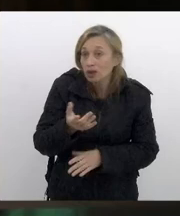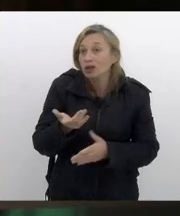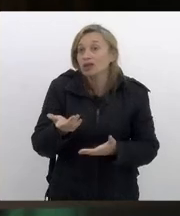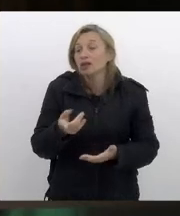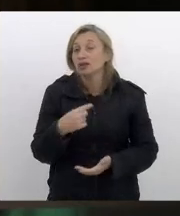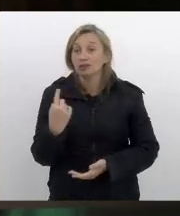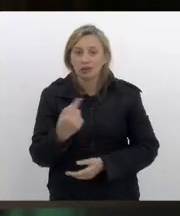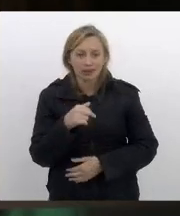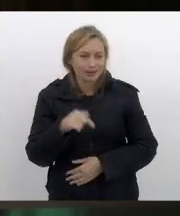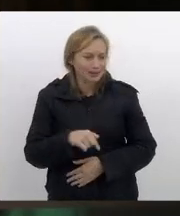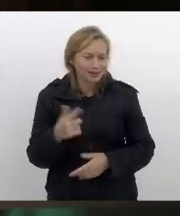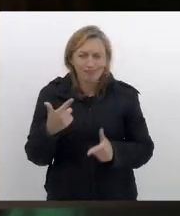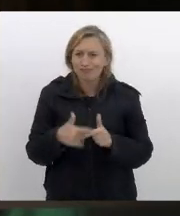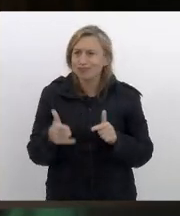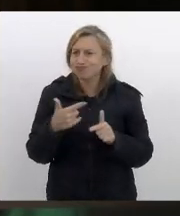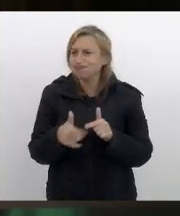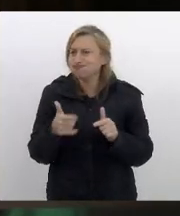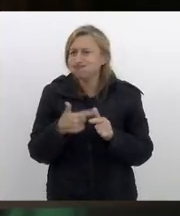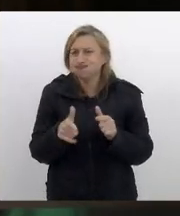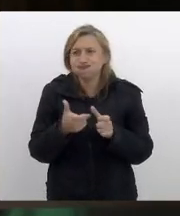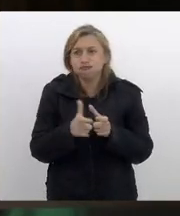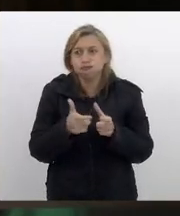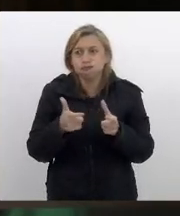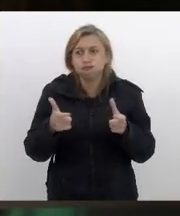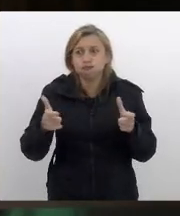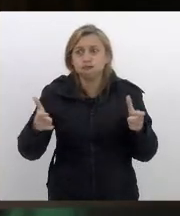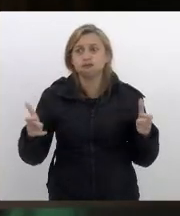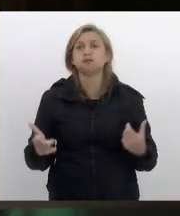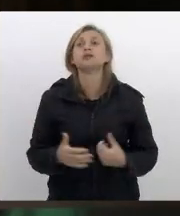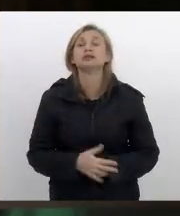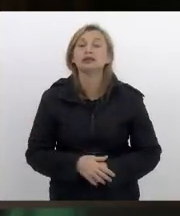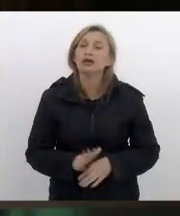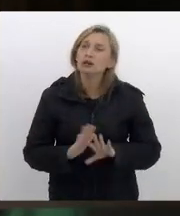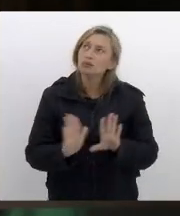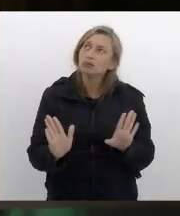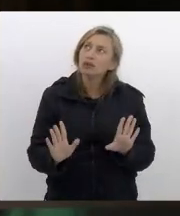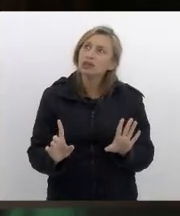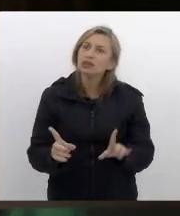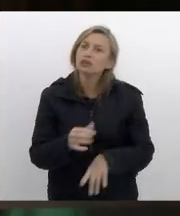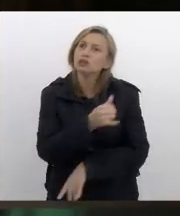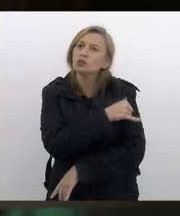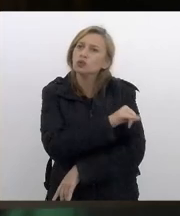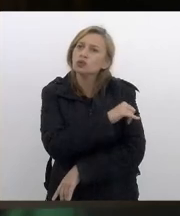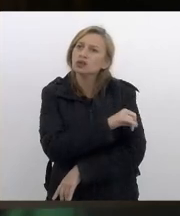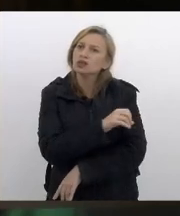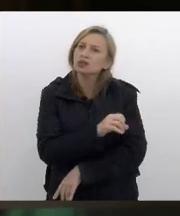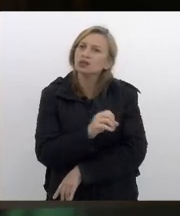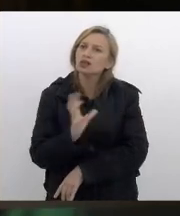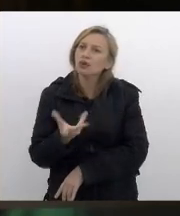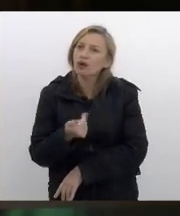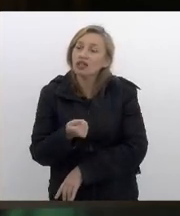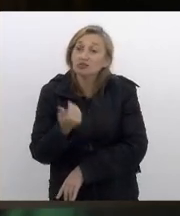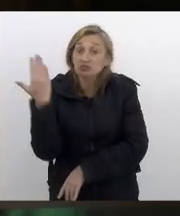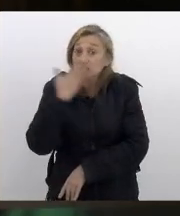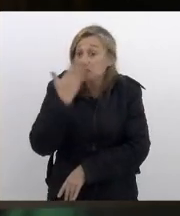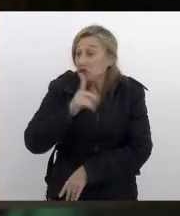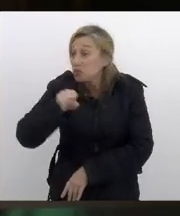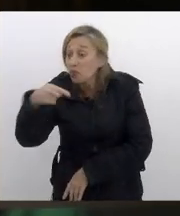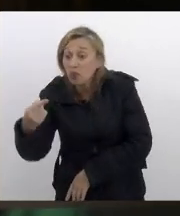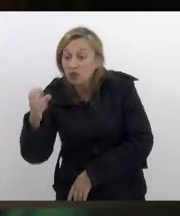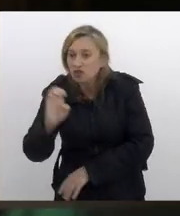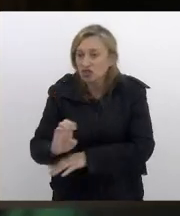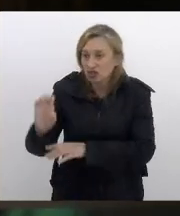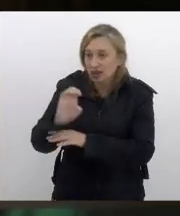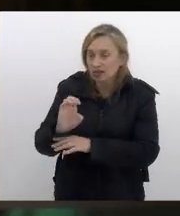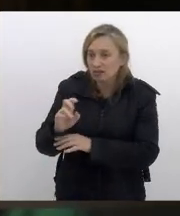ficamos aqui num problema grande. Mas o Rio de Janeiro tem uma peculiaridade que eu não consegui ver em nenhum outro estado, com muito